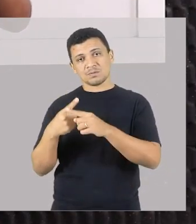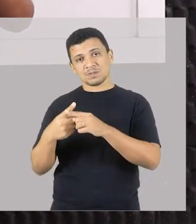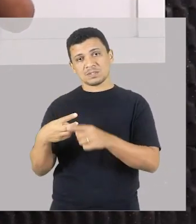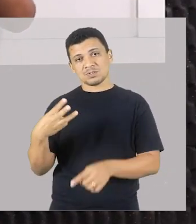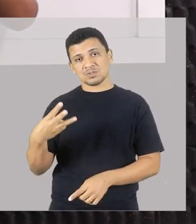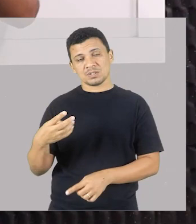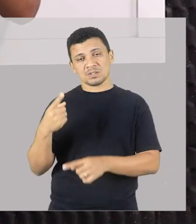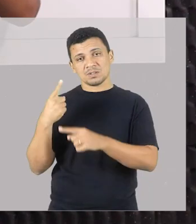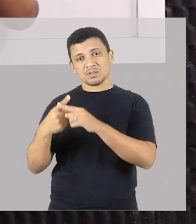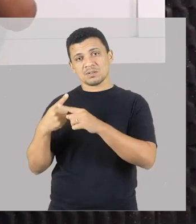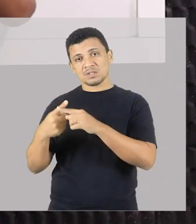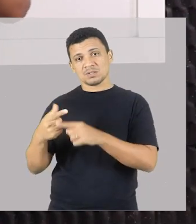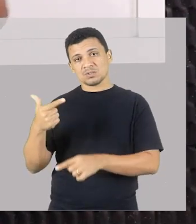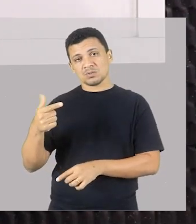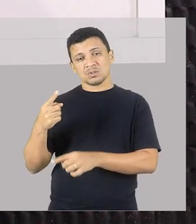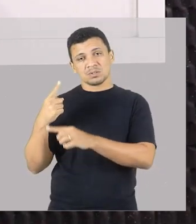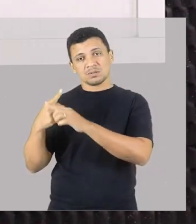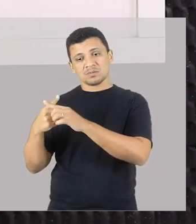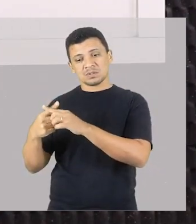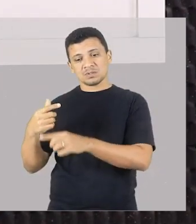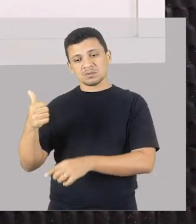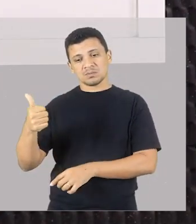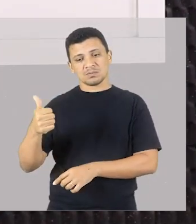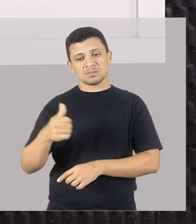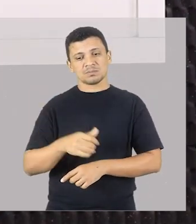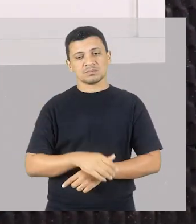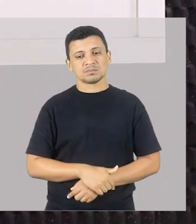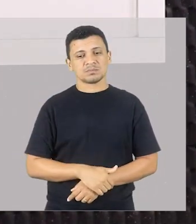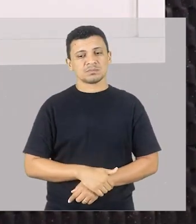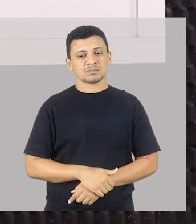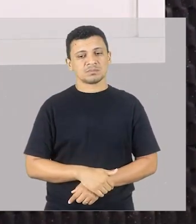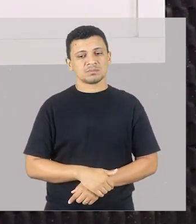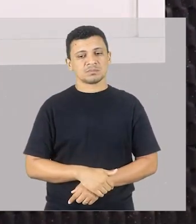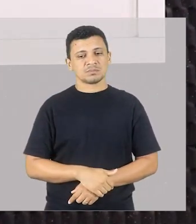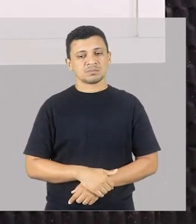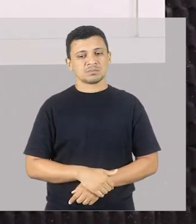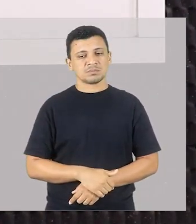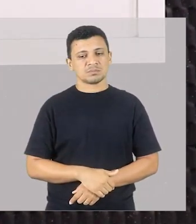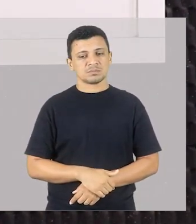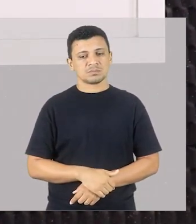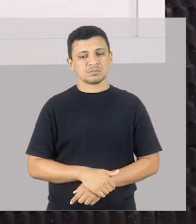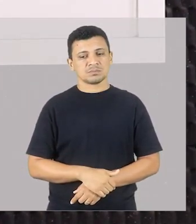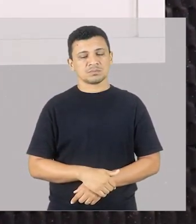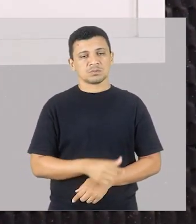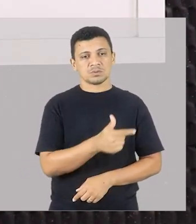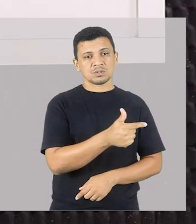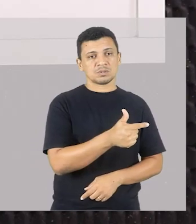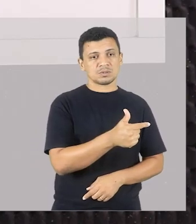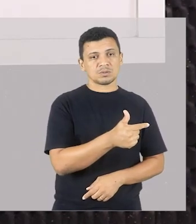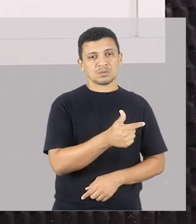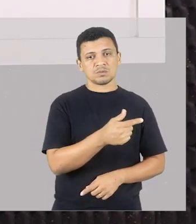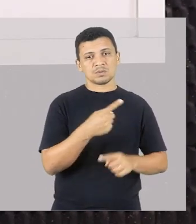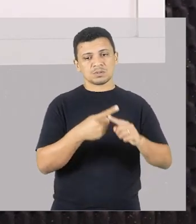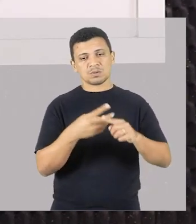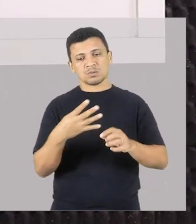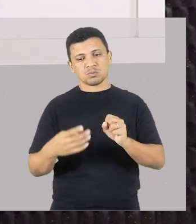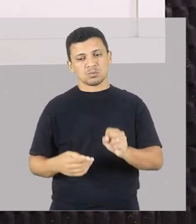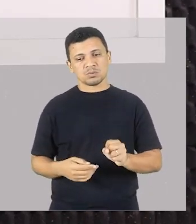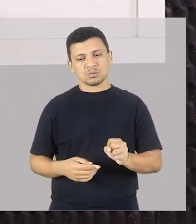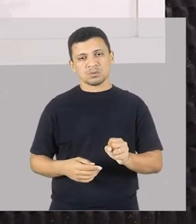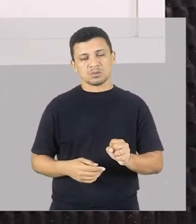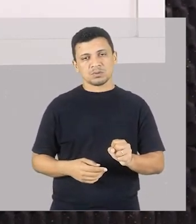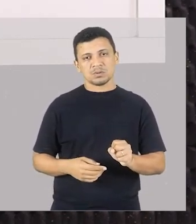3, vezes 2, vezes 1. Então nós temos o quê? 2 vezes 4, 8. 8 vezes